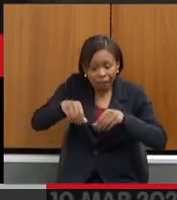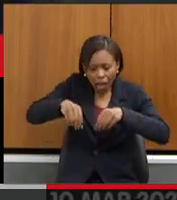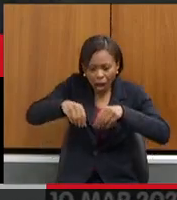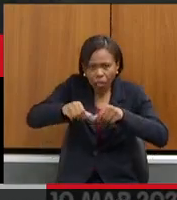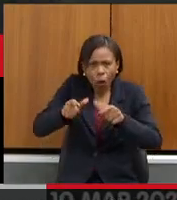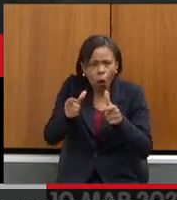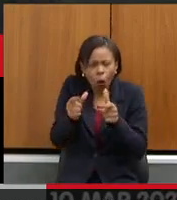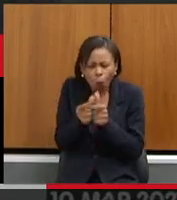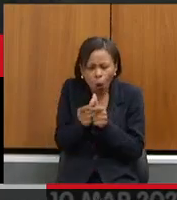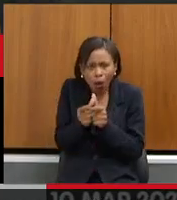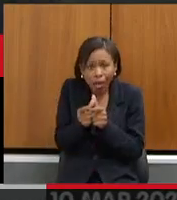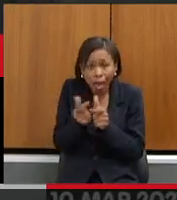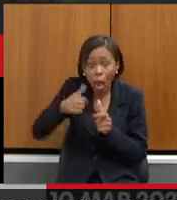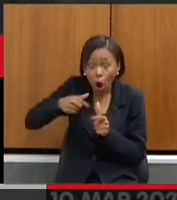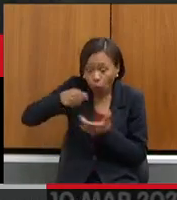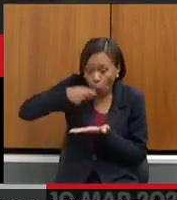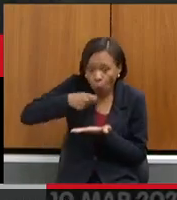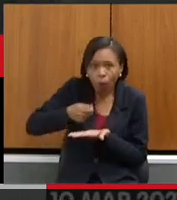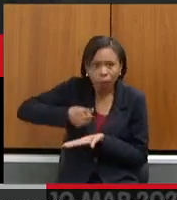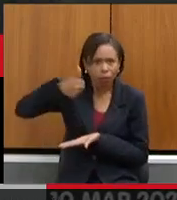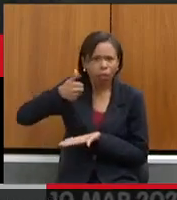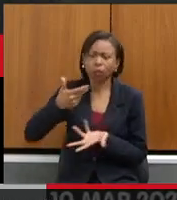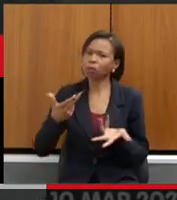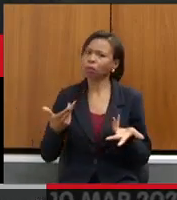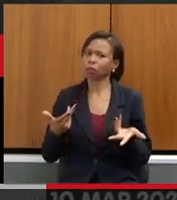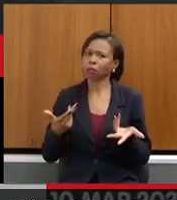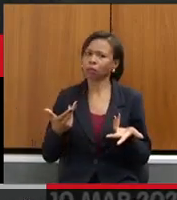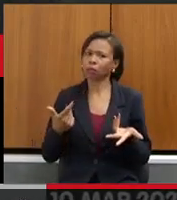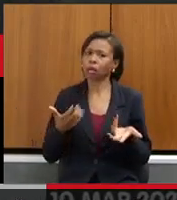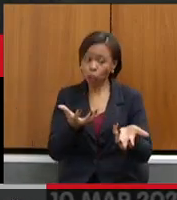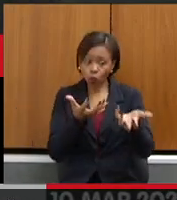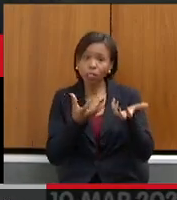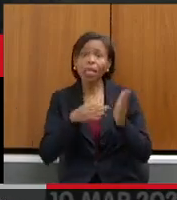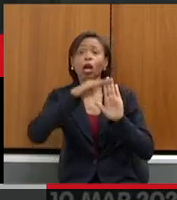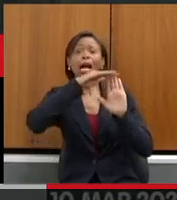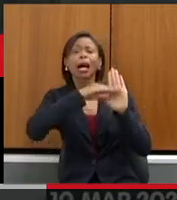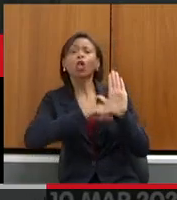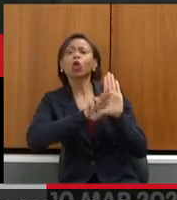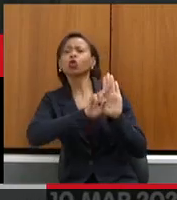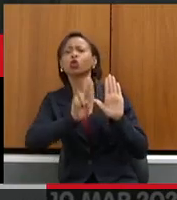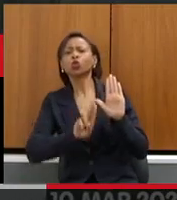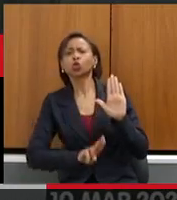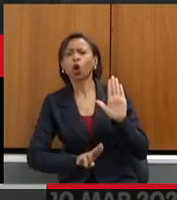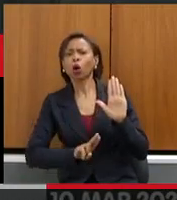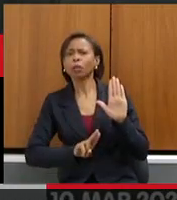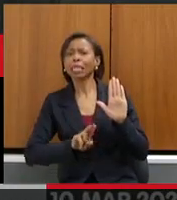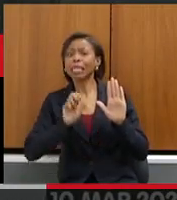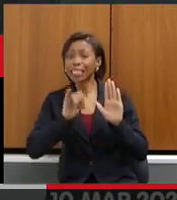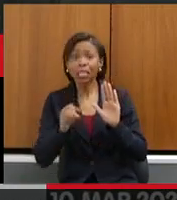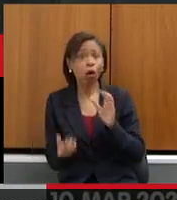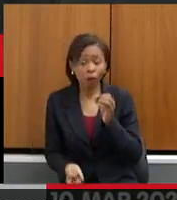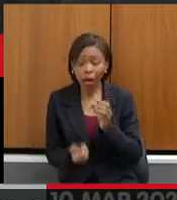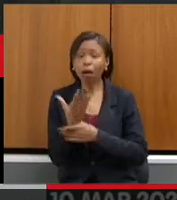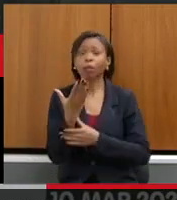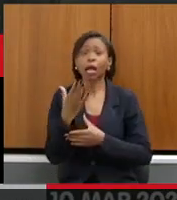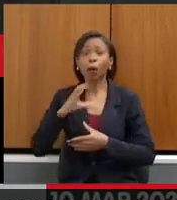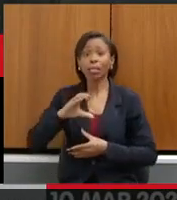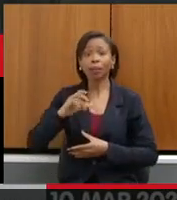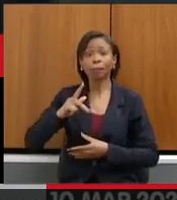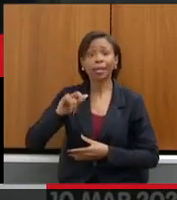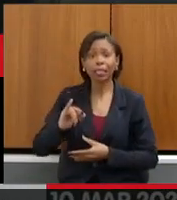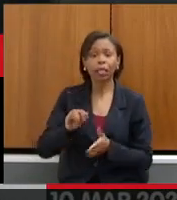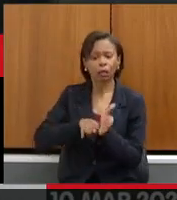pouca meu Pirão primeiro queremos a lista secretária sobre pena de abrirmos uma CPI de abrir os olhos